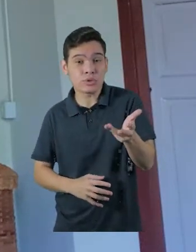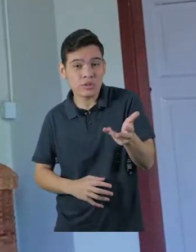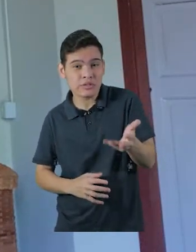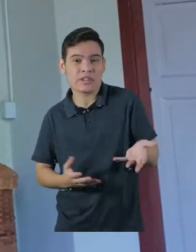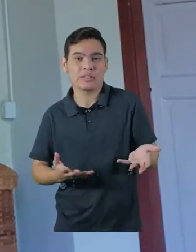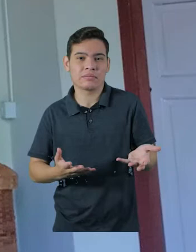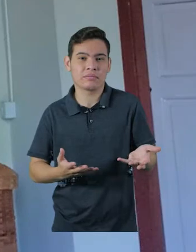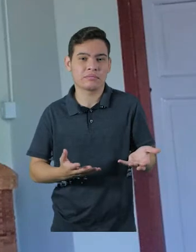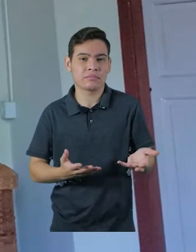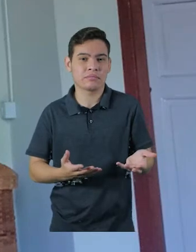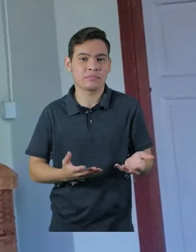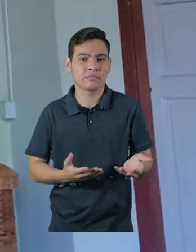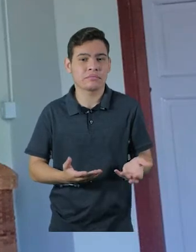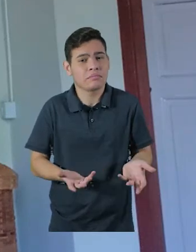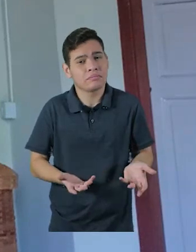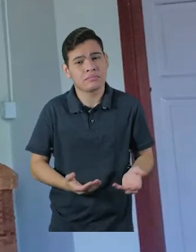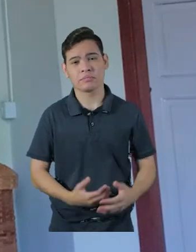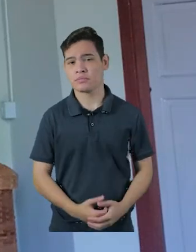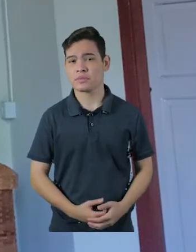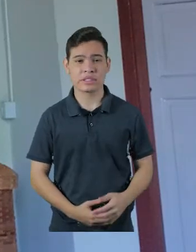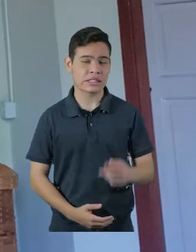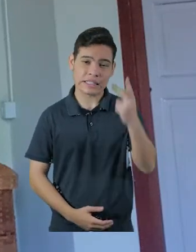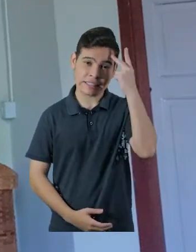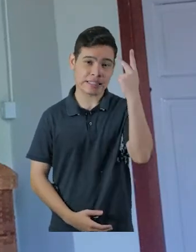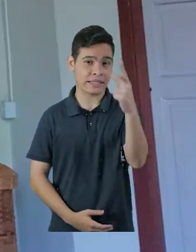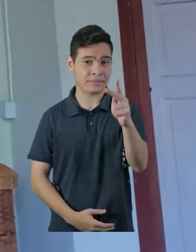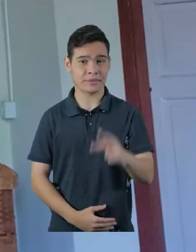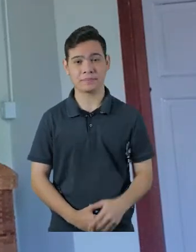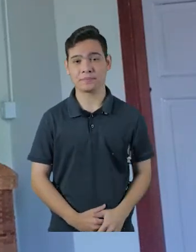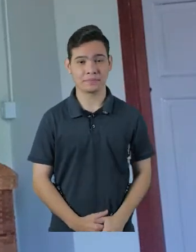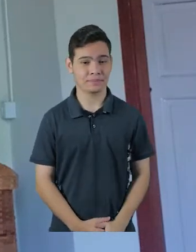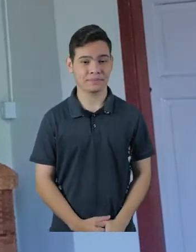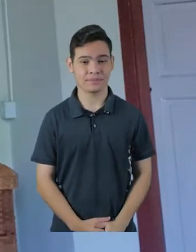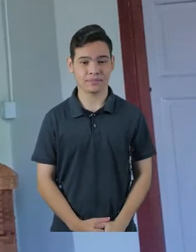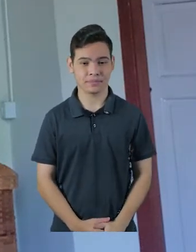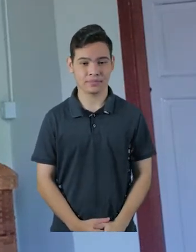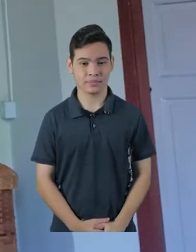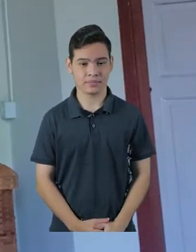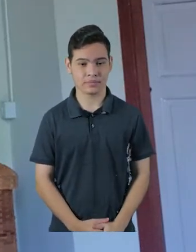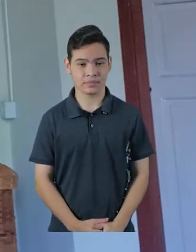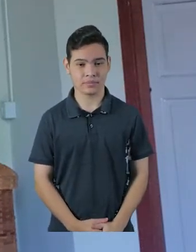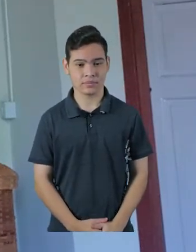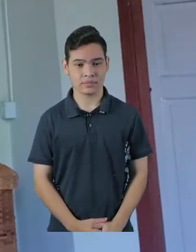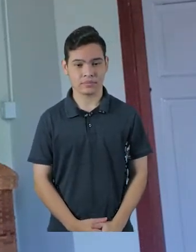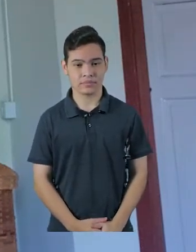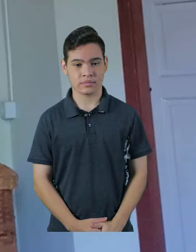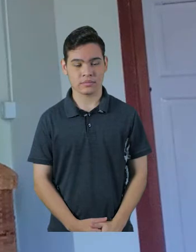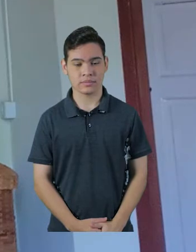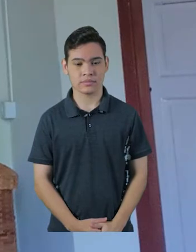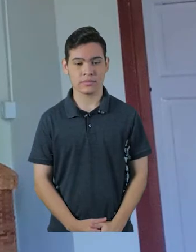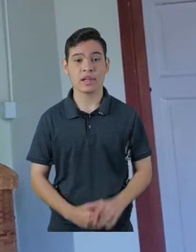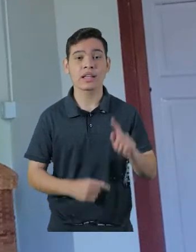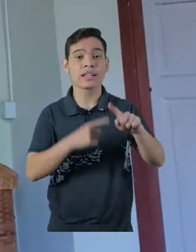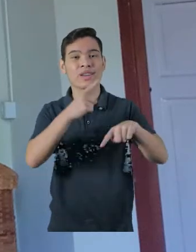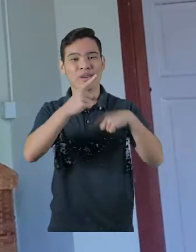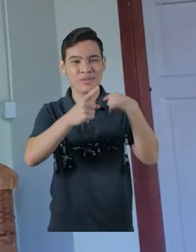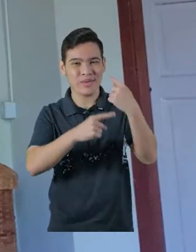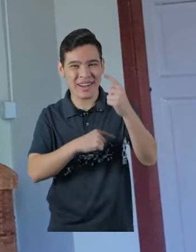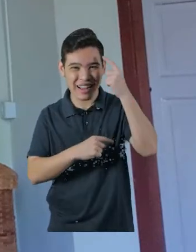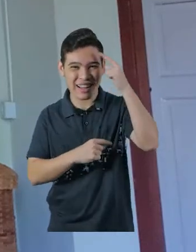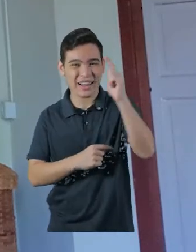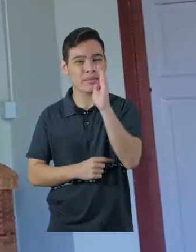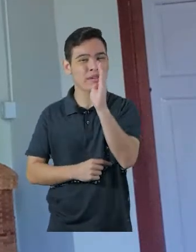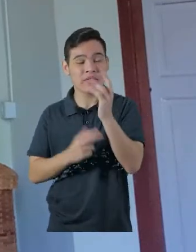com acento, dinâmicas diferentes. E por fim, a ondulação lateral conduzida pelo